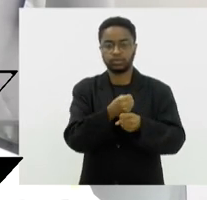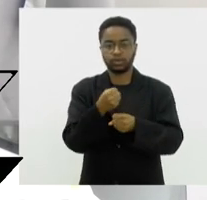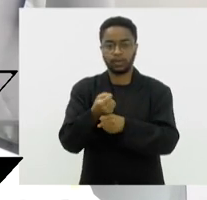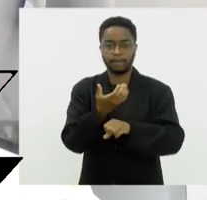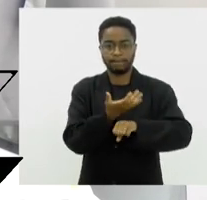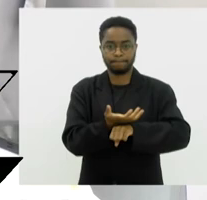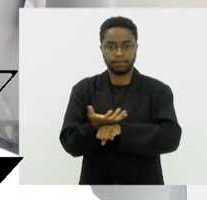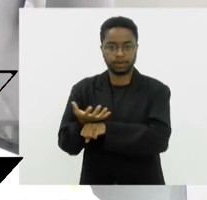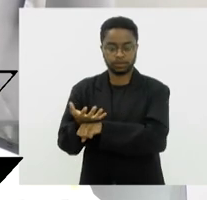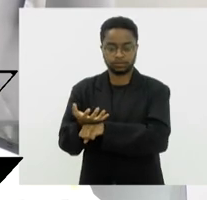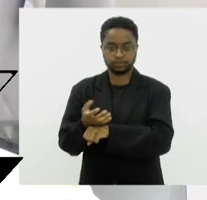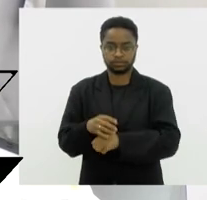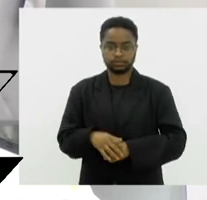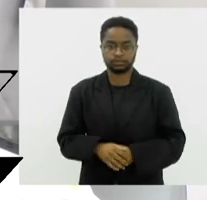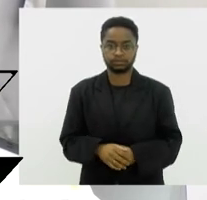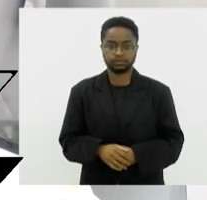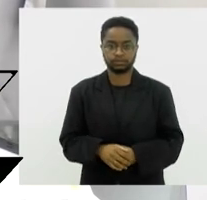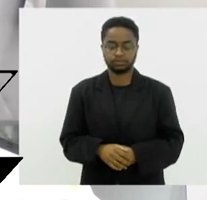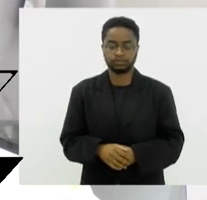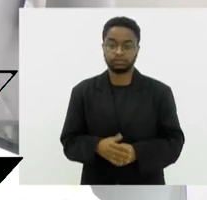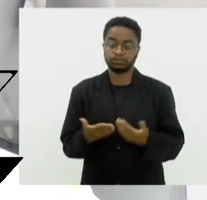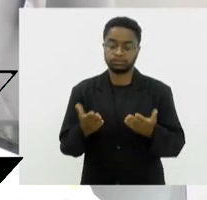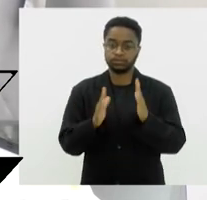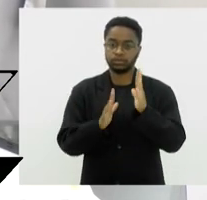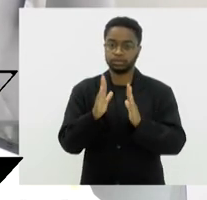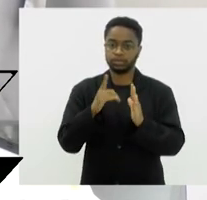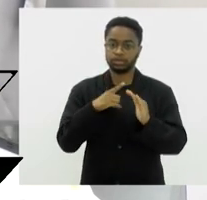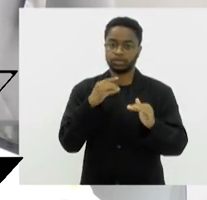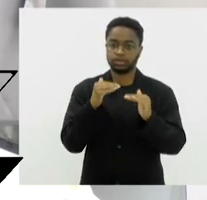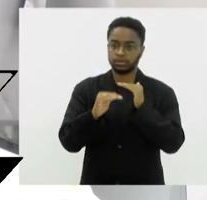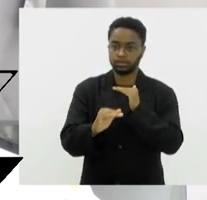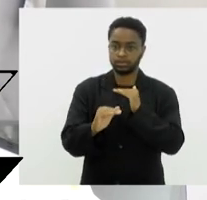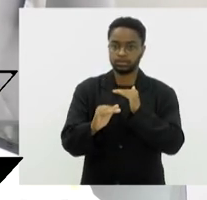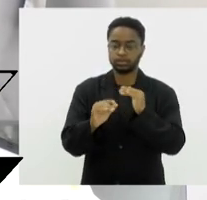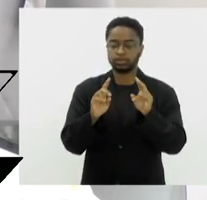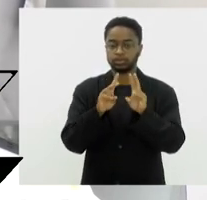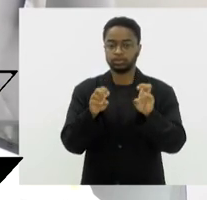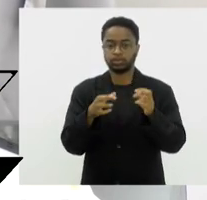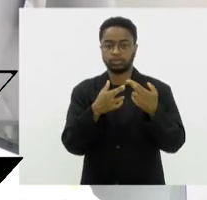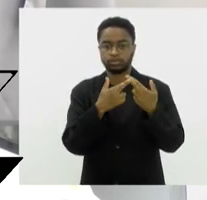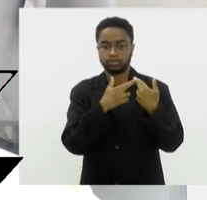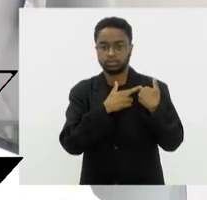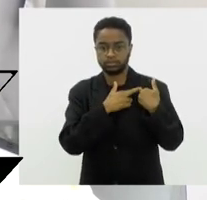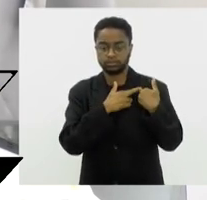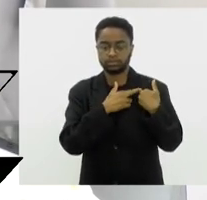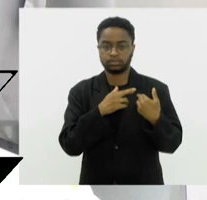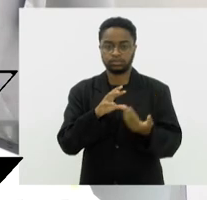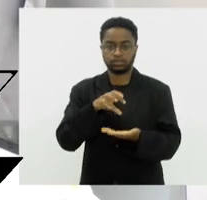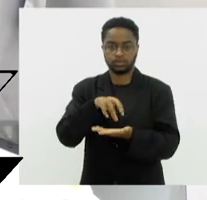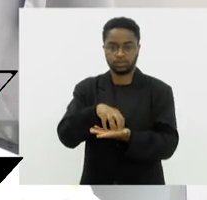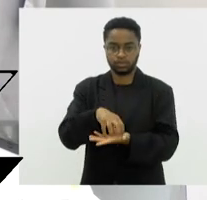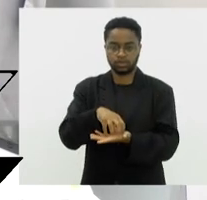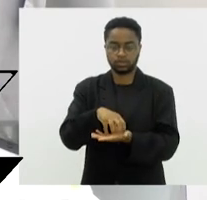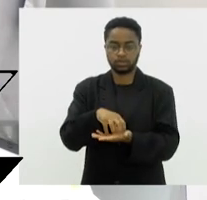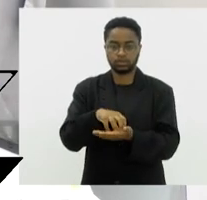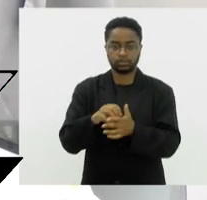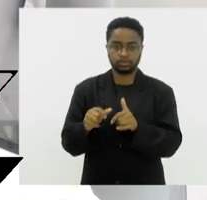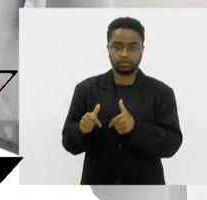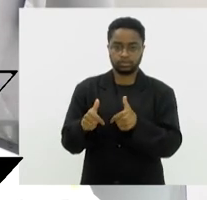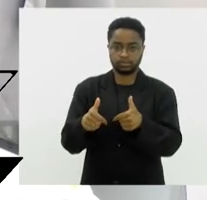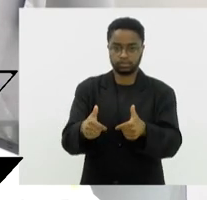pracinhas. Durante a discussão, houve a divergência sobre a competência do referido órgão para